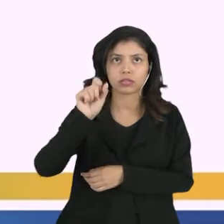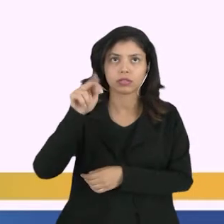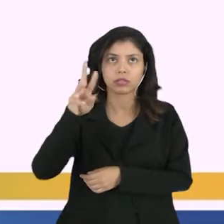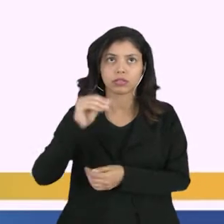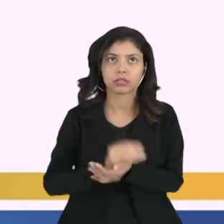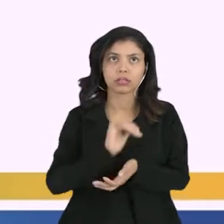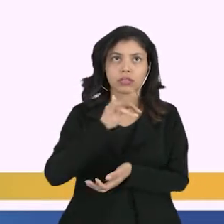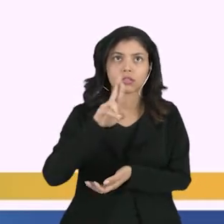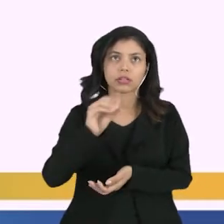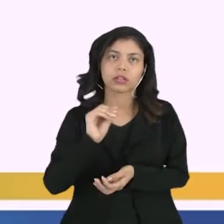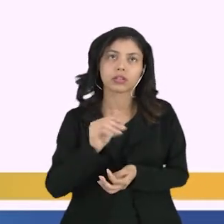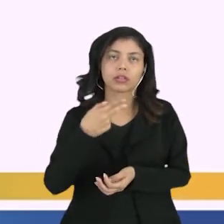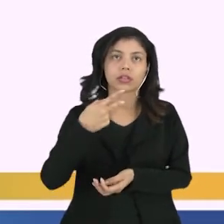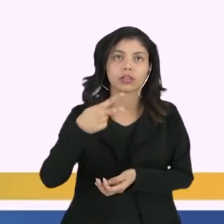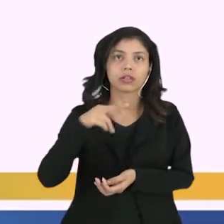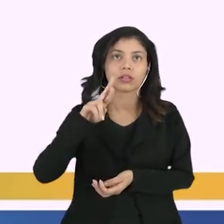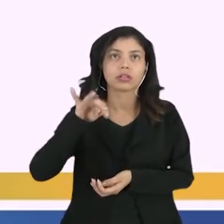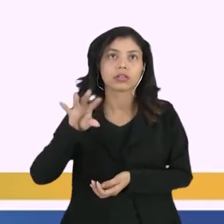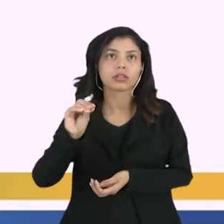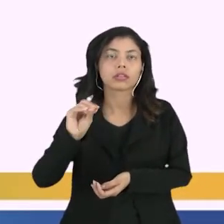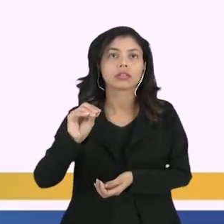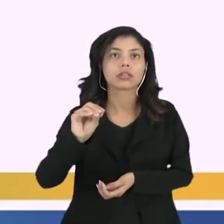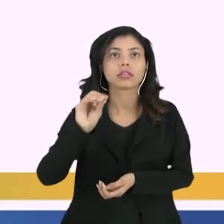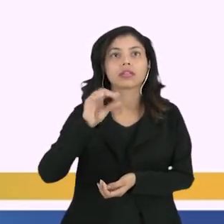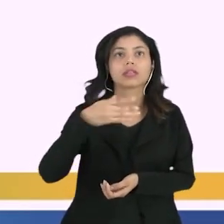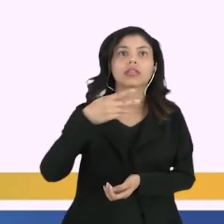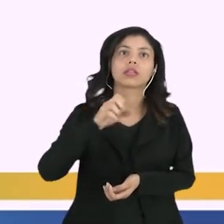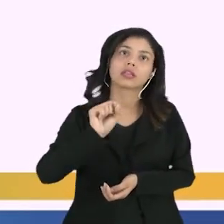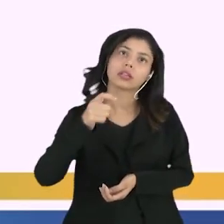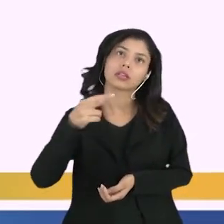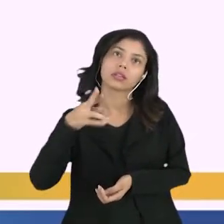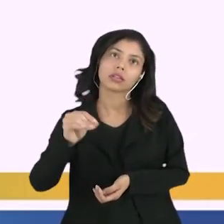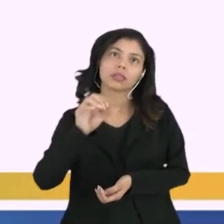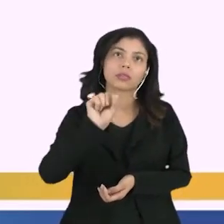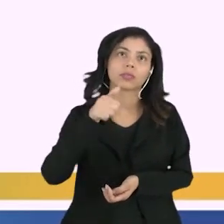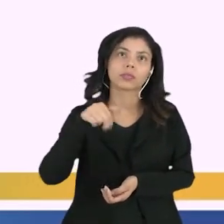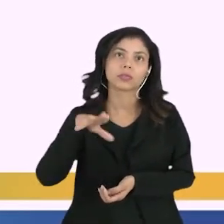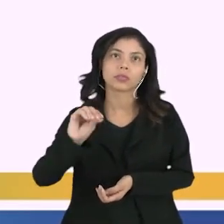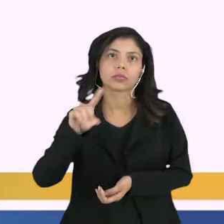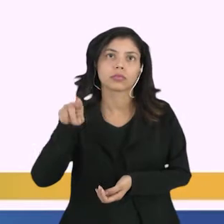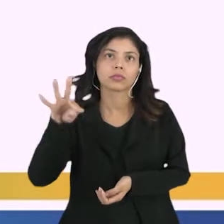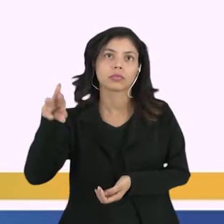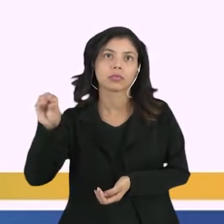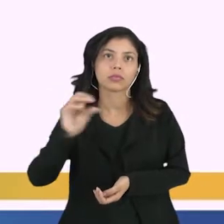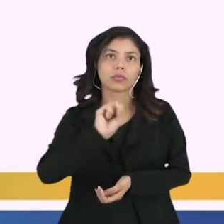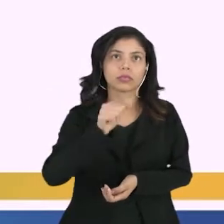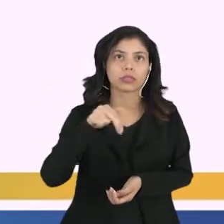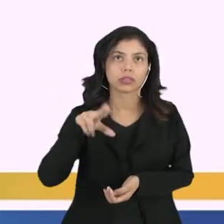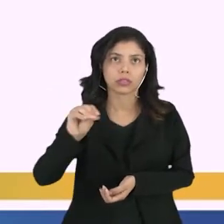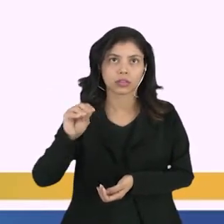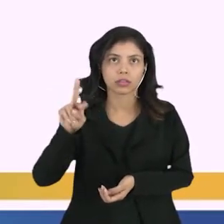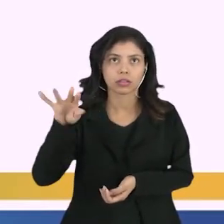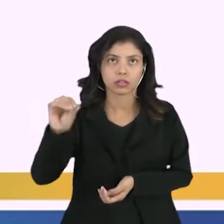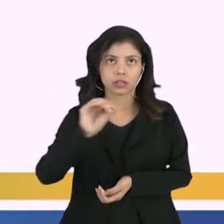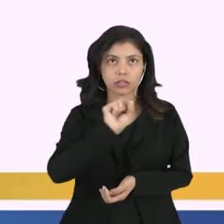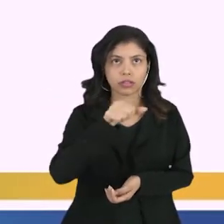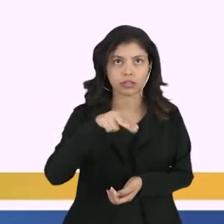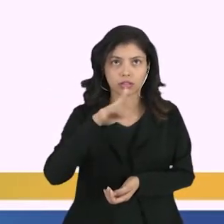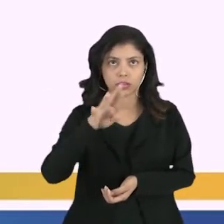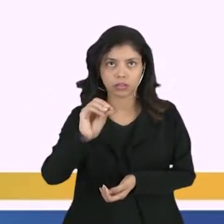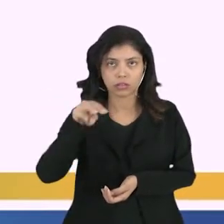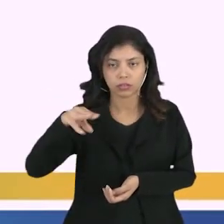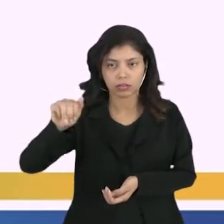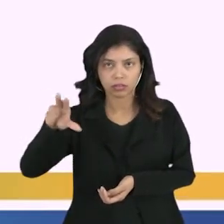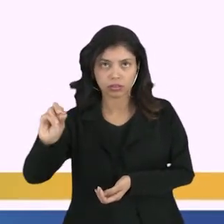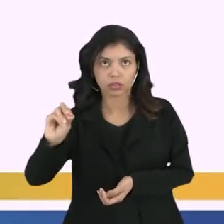Santos, Ilhéus, Porto Seguro, Espírito Santo, São Tomé, São Vicente, Santo Amaro e Santana, né? Como eu disse, todas